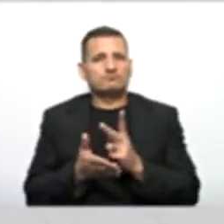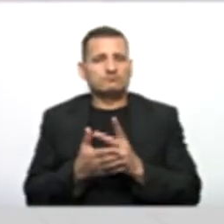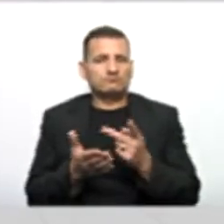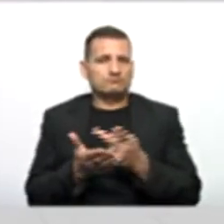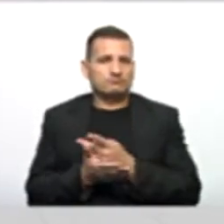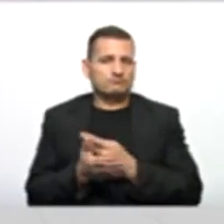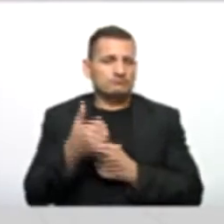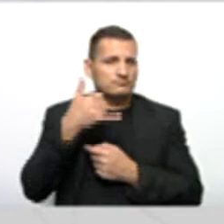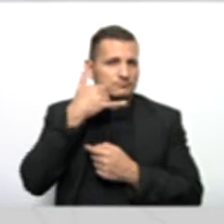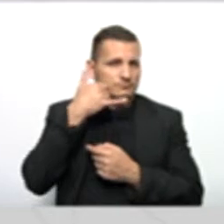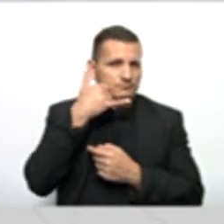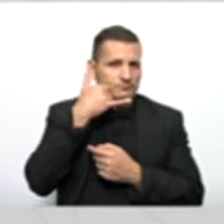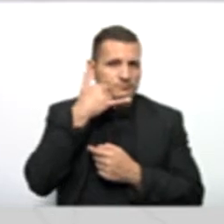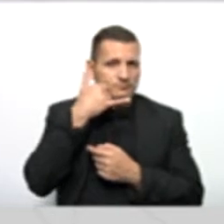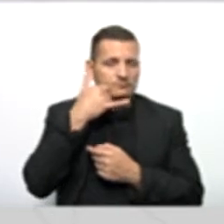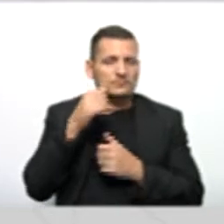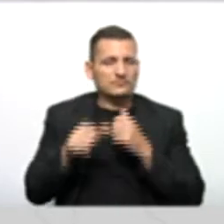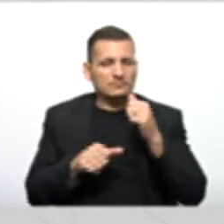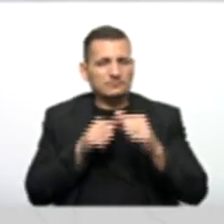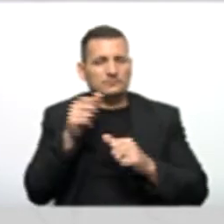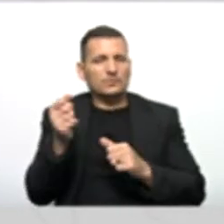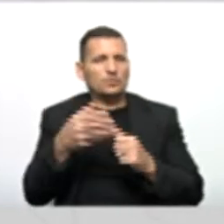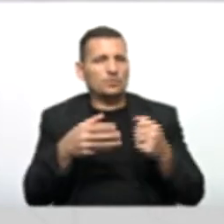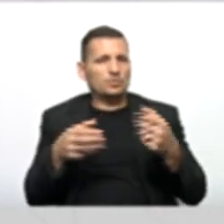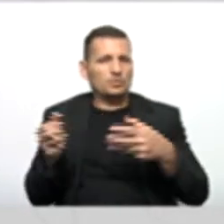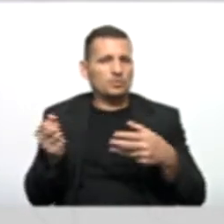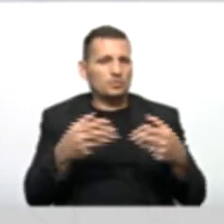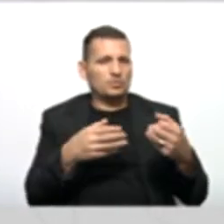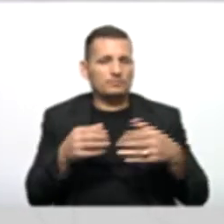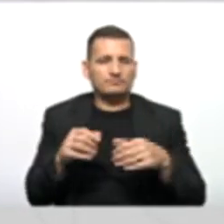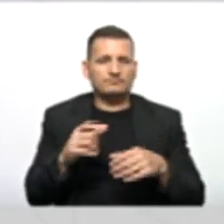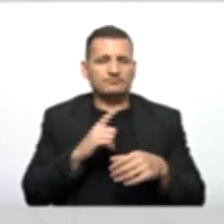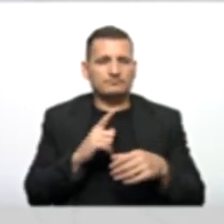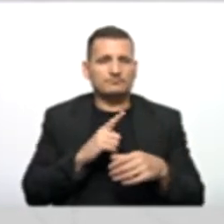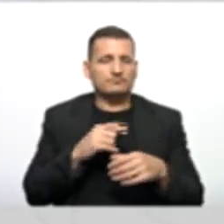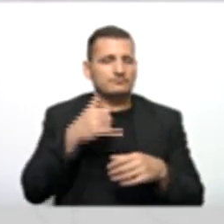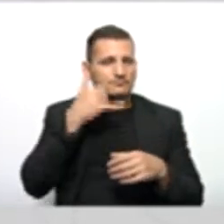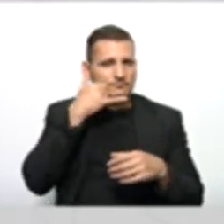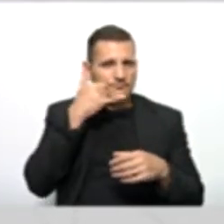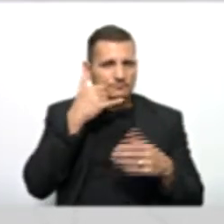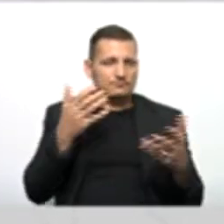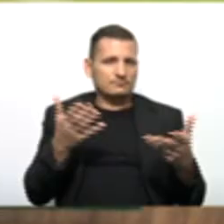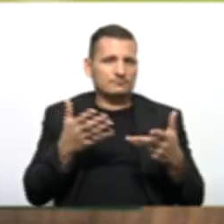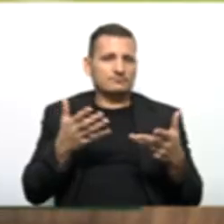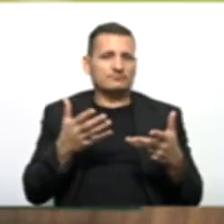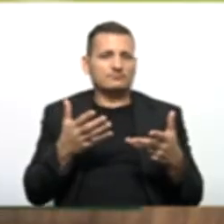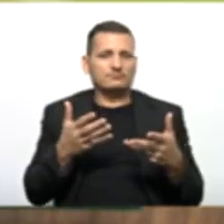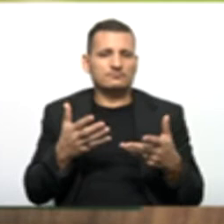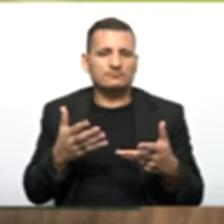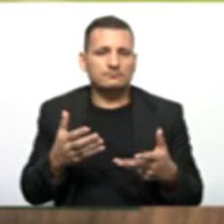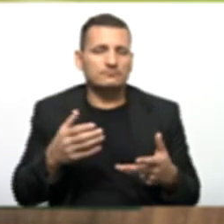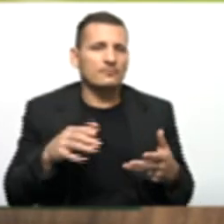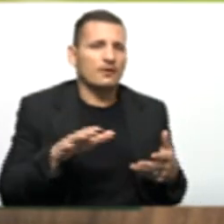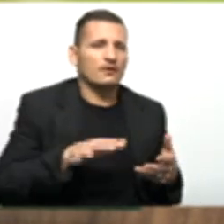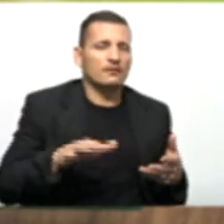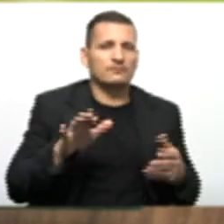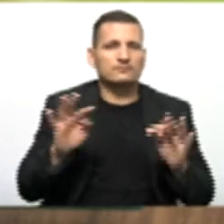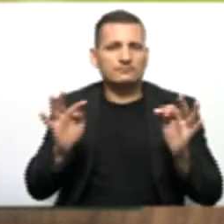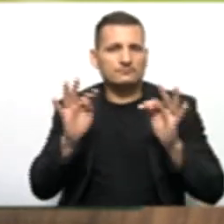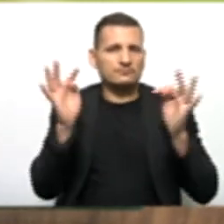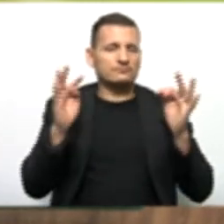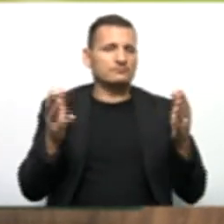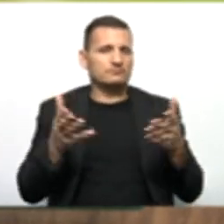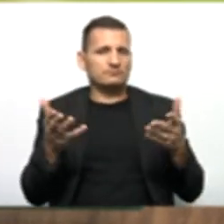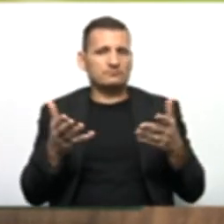celular, que está sendo inovado a cada momento, né? O aparelho celular, os aparelhos ligados, relacionados à tecnologia hoje,